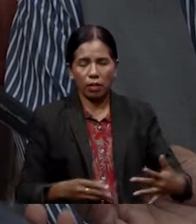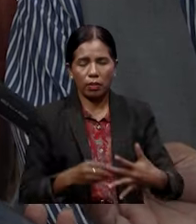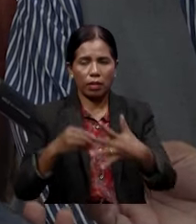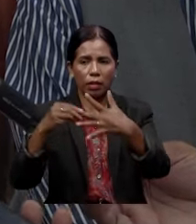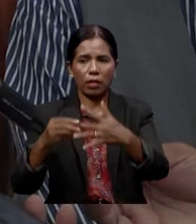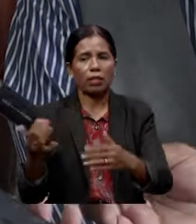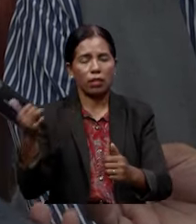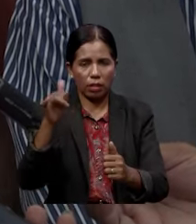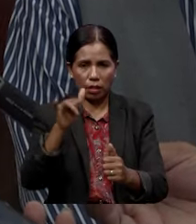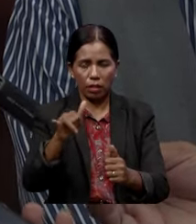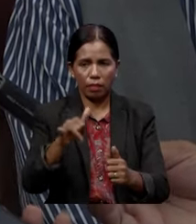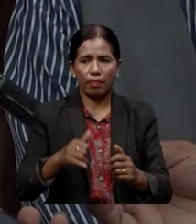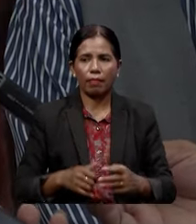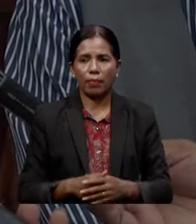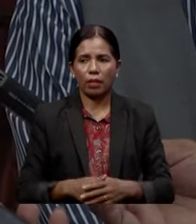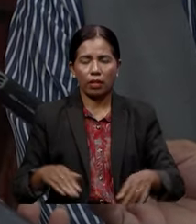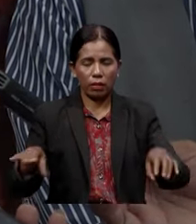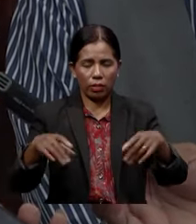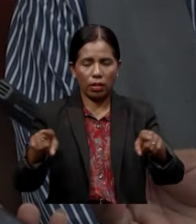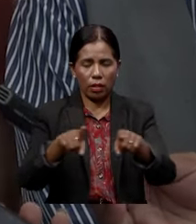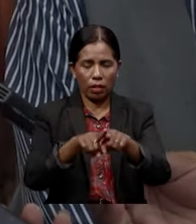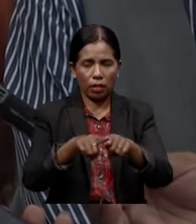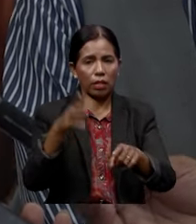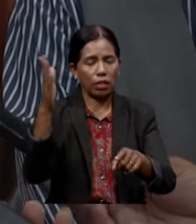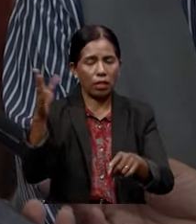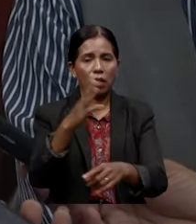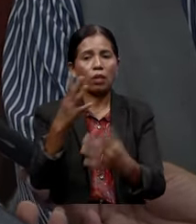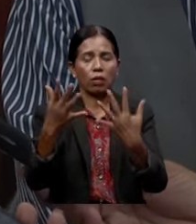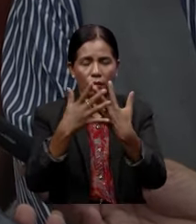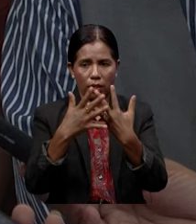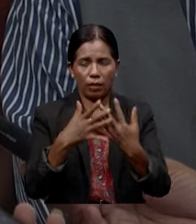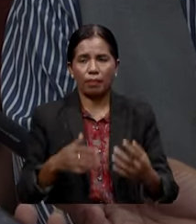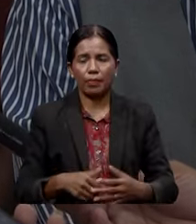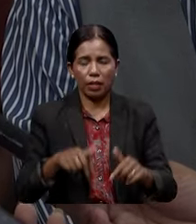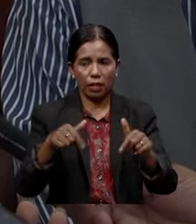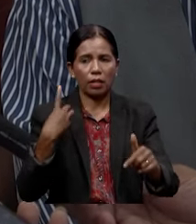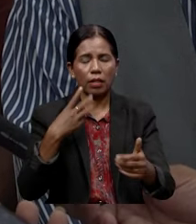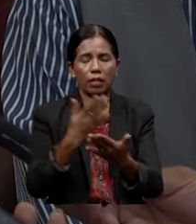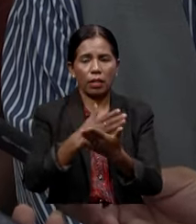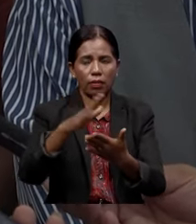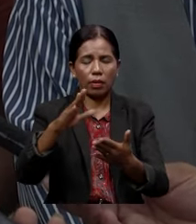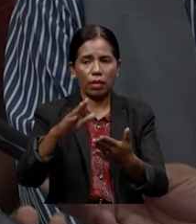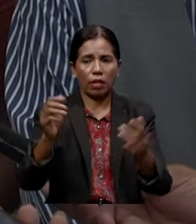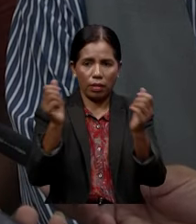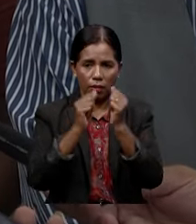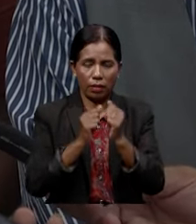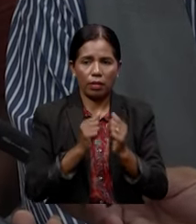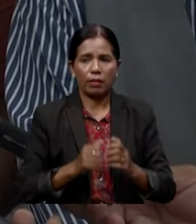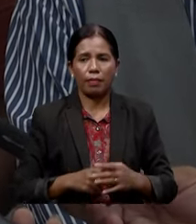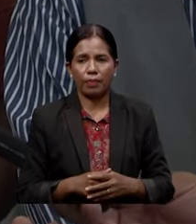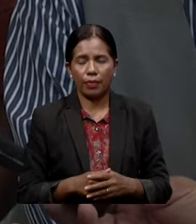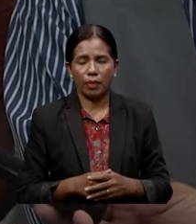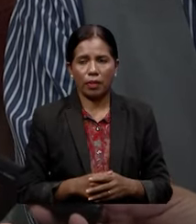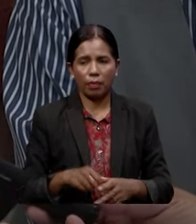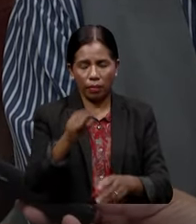da sirania serviço da prisão. Né? Bem, né? Itafaia quase. Quase.